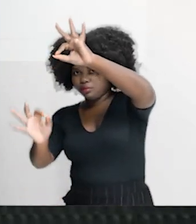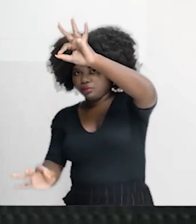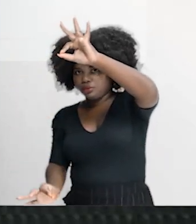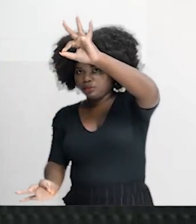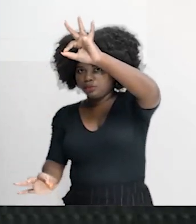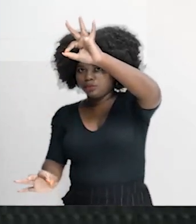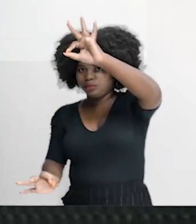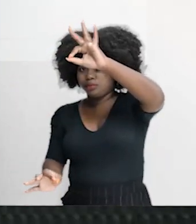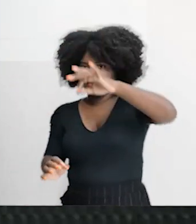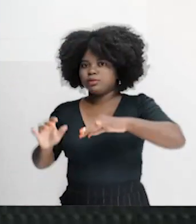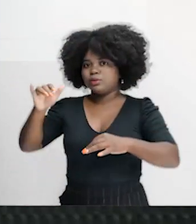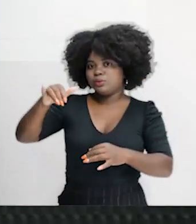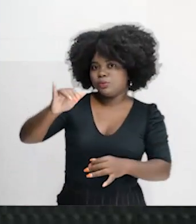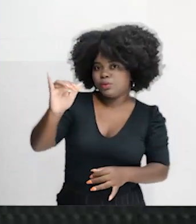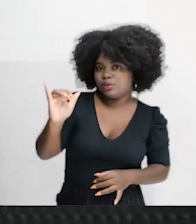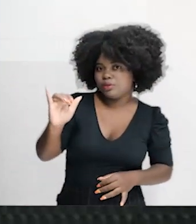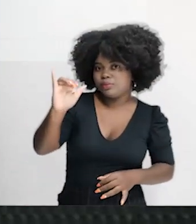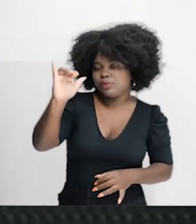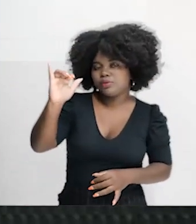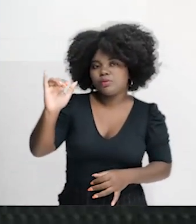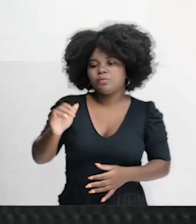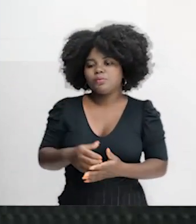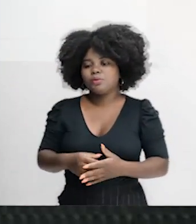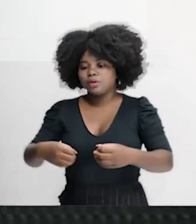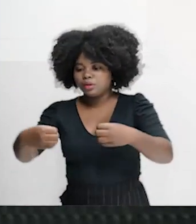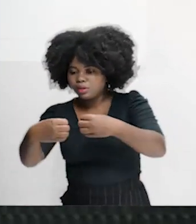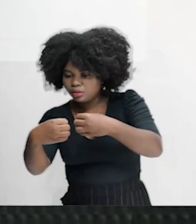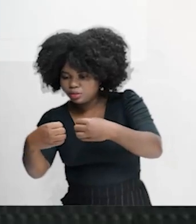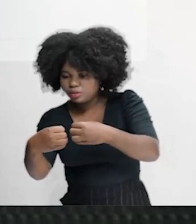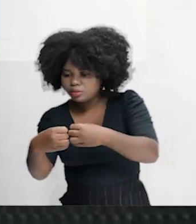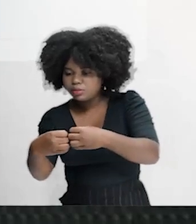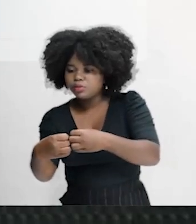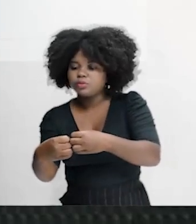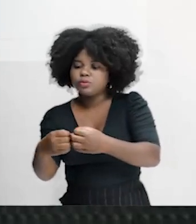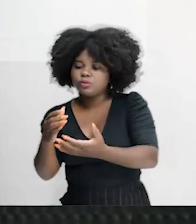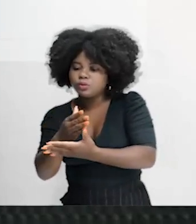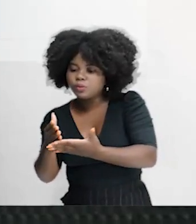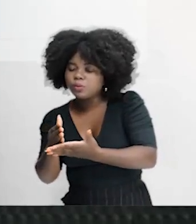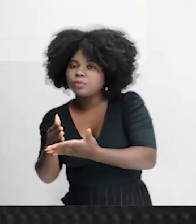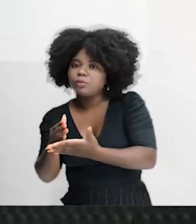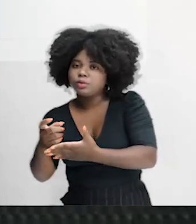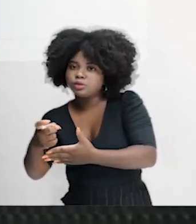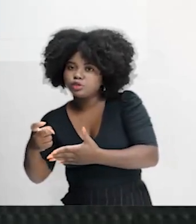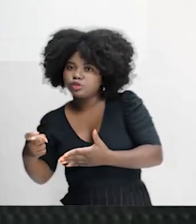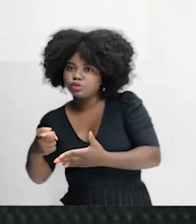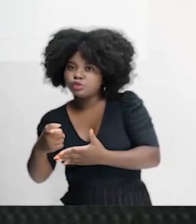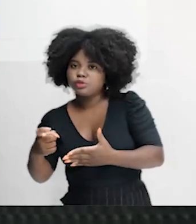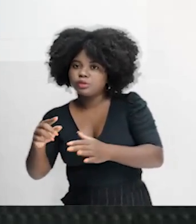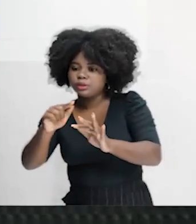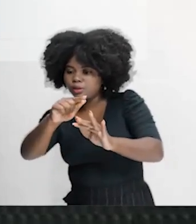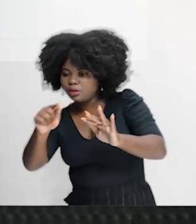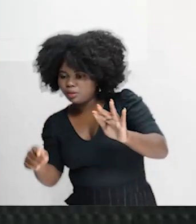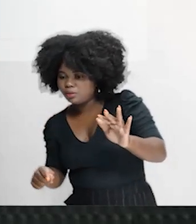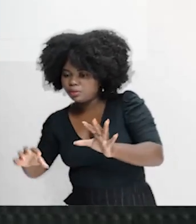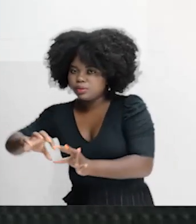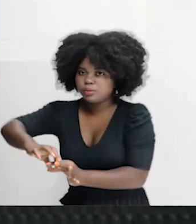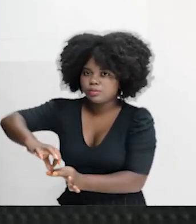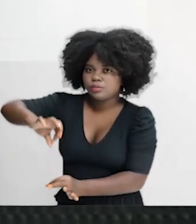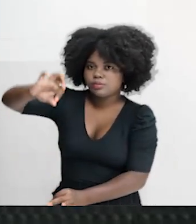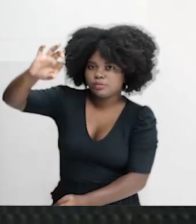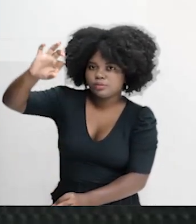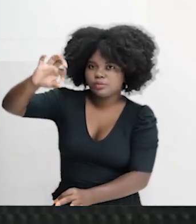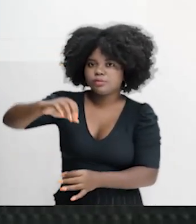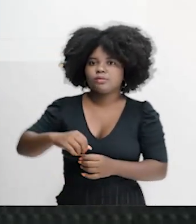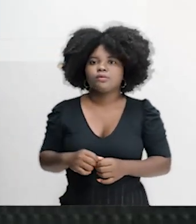tangente à circunferência, porque ela encosta nesse ponto aqui, ó, na origem. Esse eixo aqui, que é o eixo das